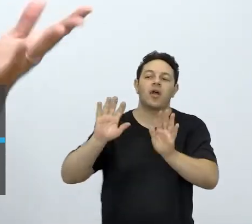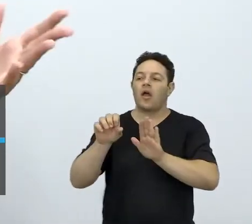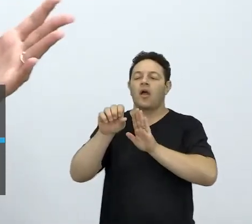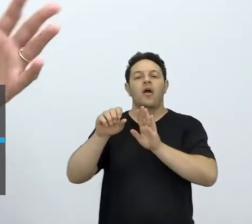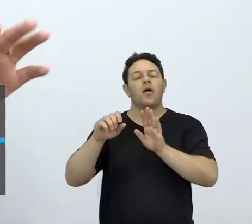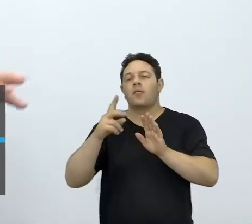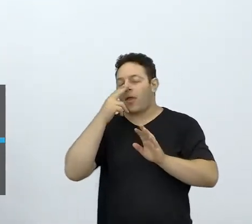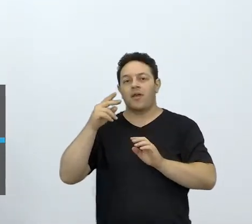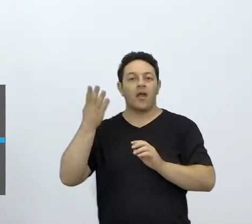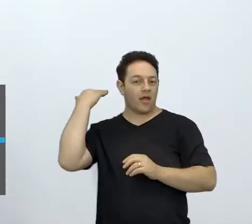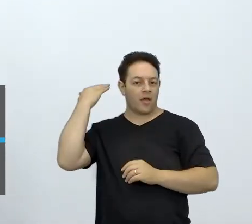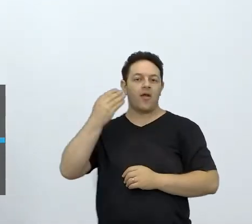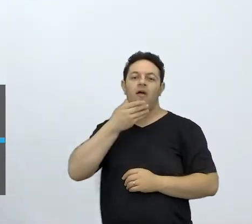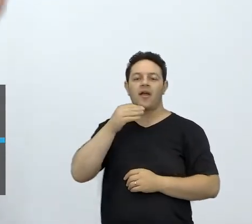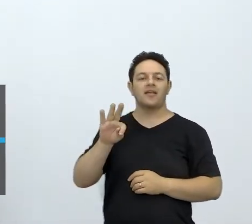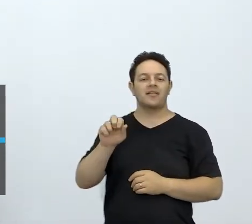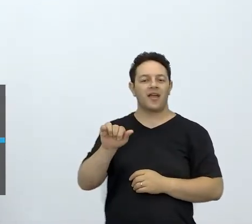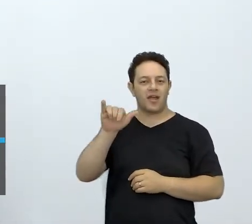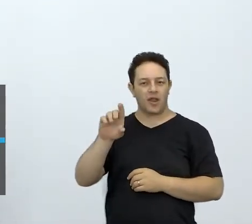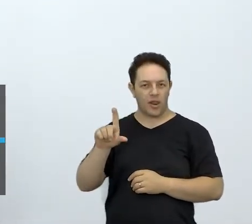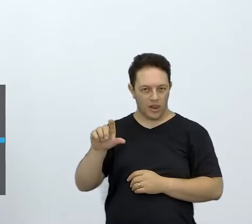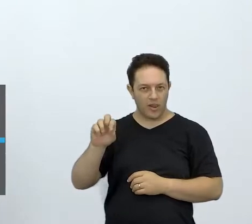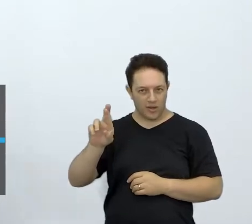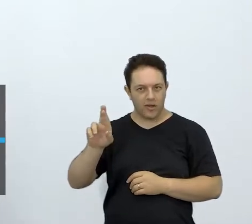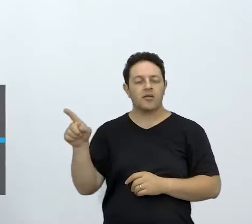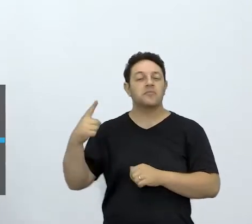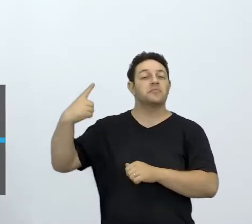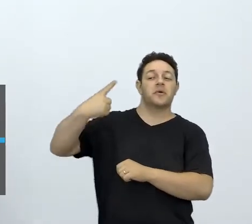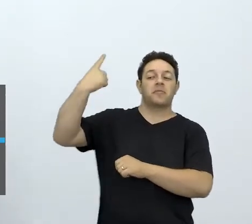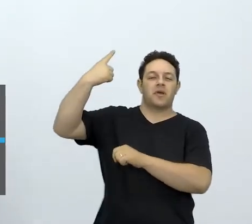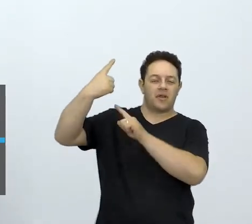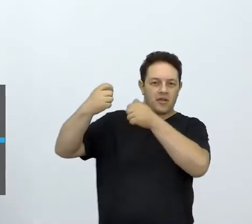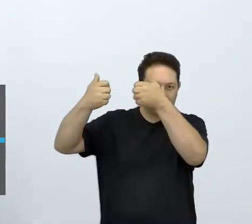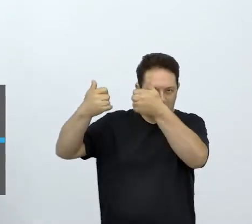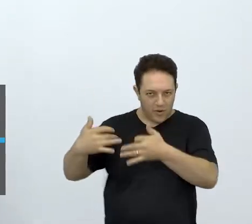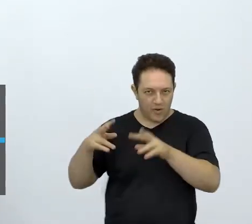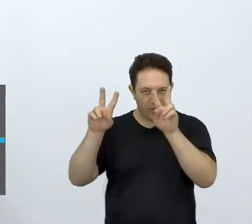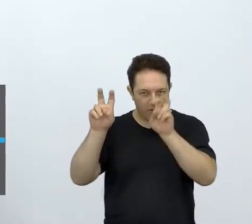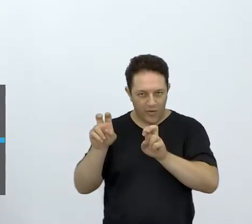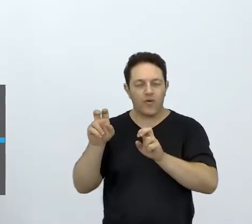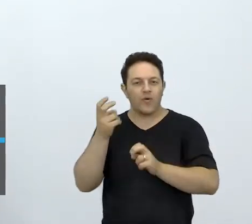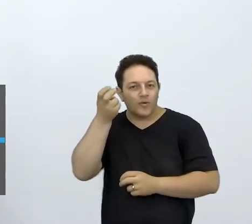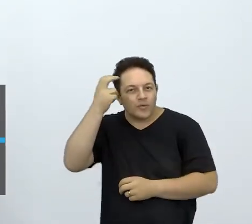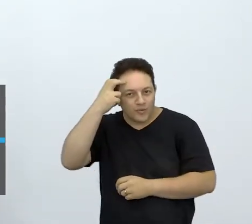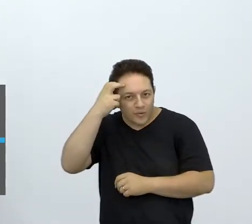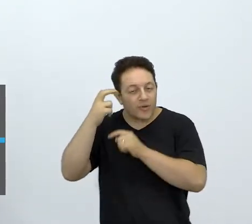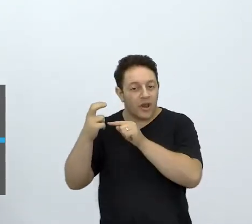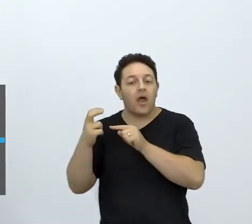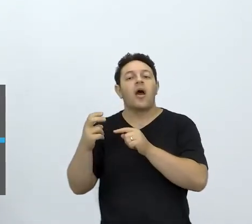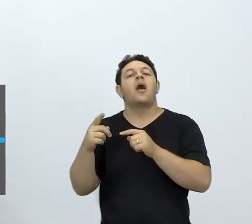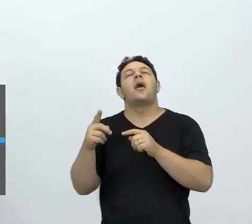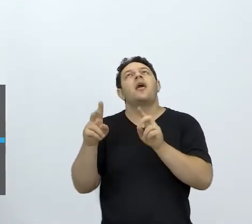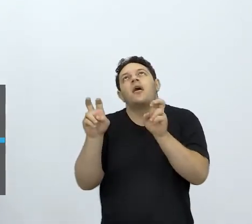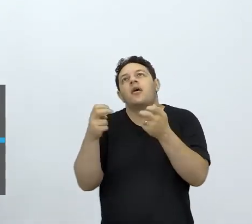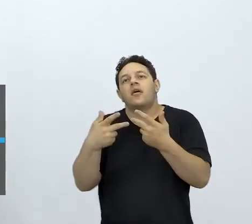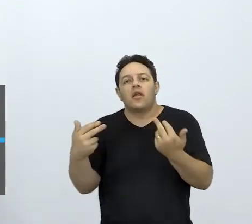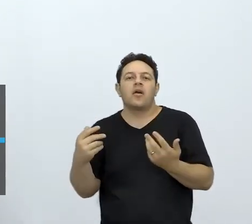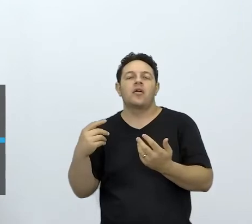para Taylor, né, que foi um dos primeiros a falar sobre cultura, ele estava relacionado a um tipo